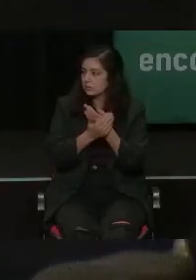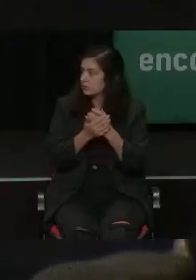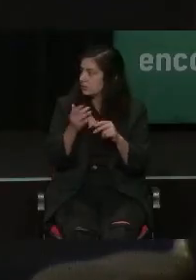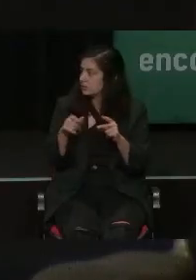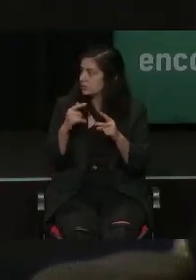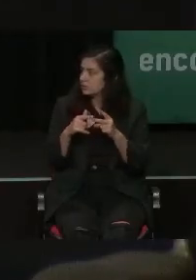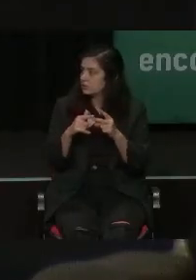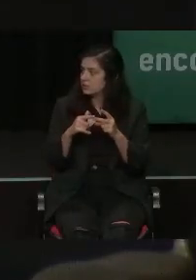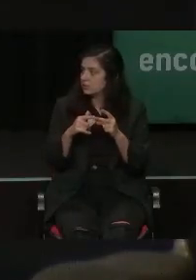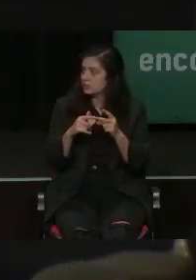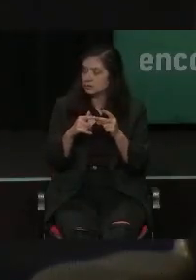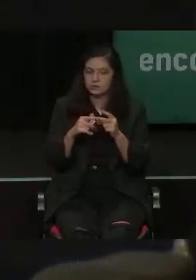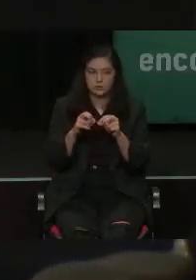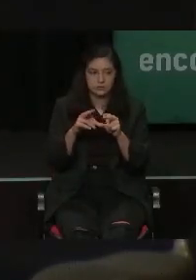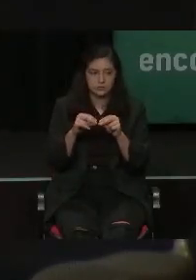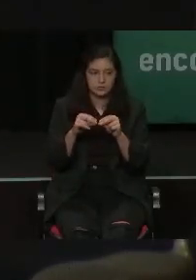fazer a higiene.